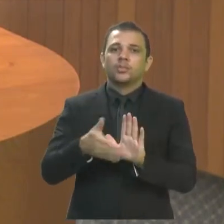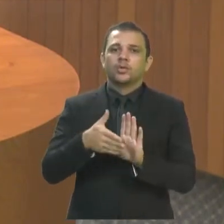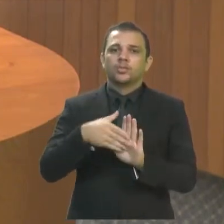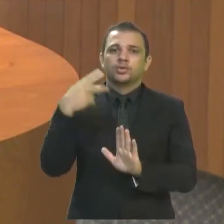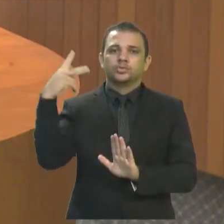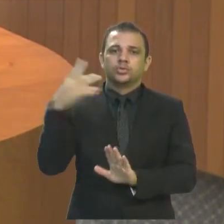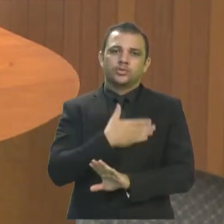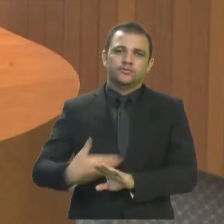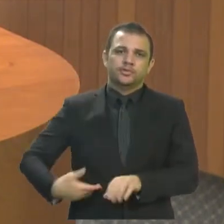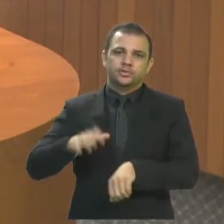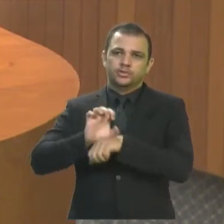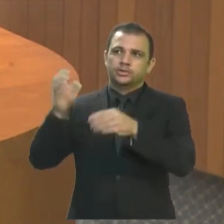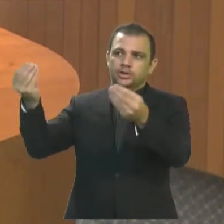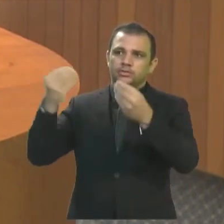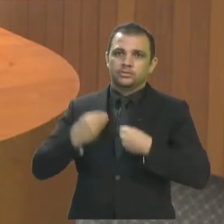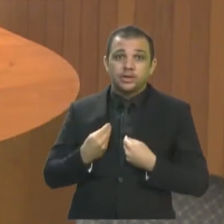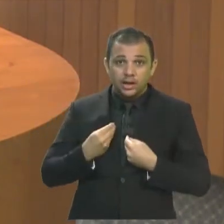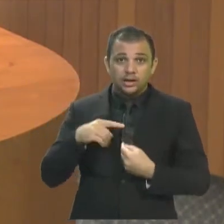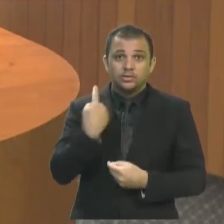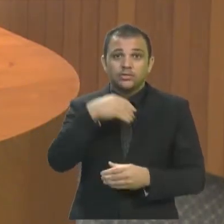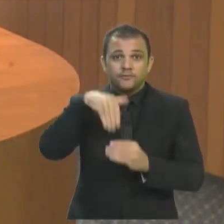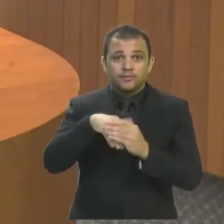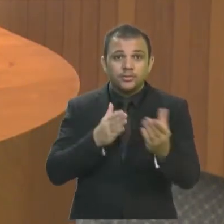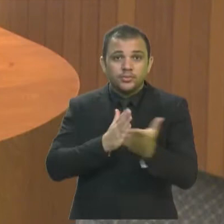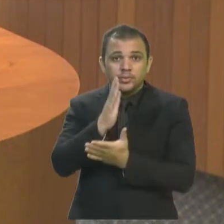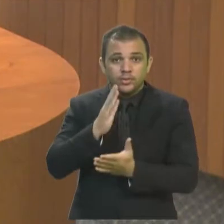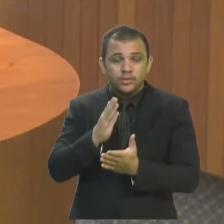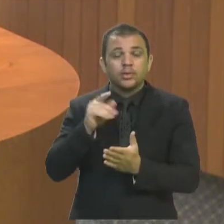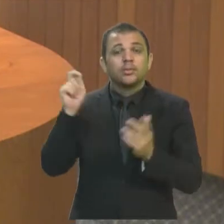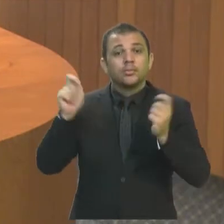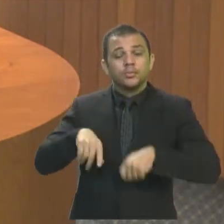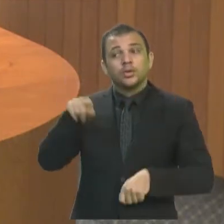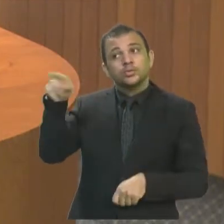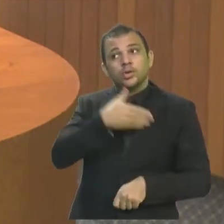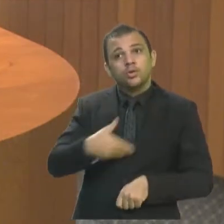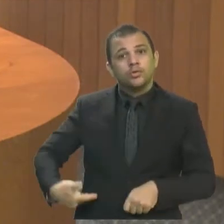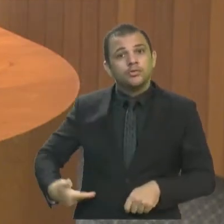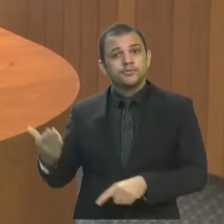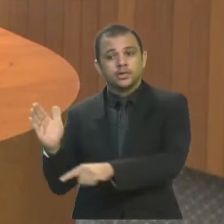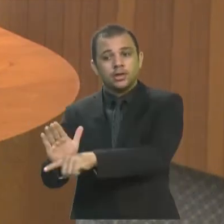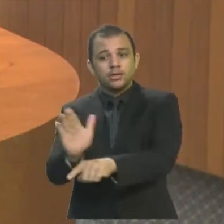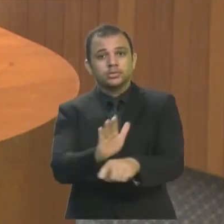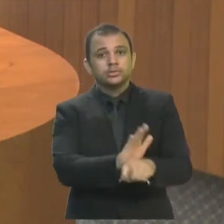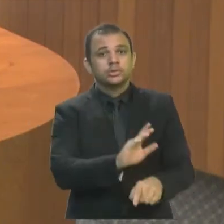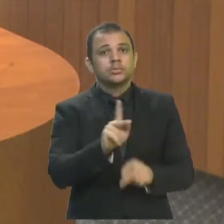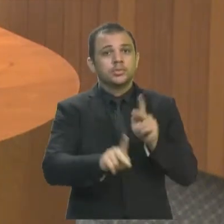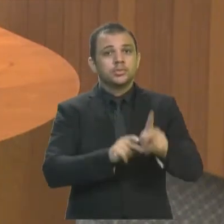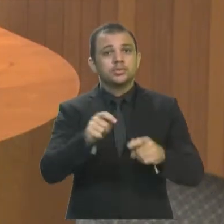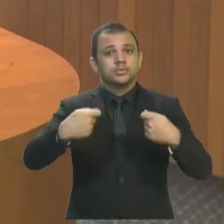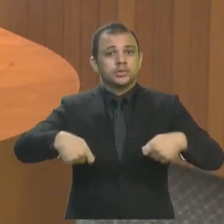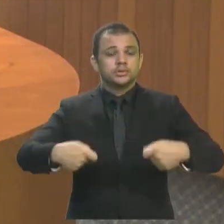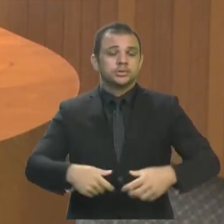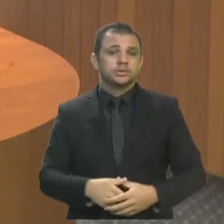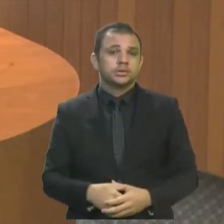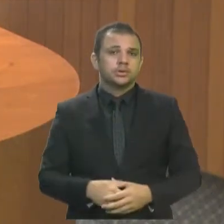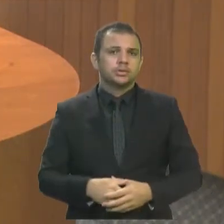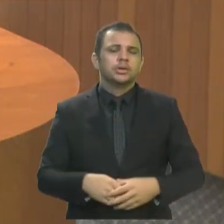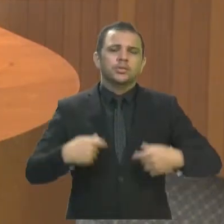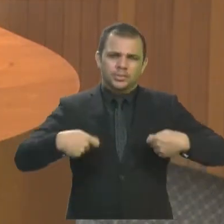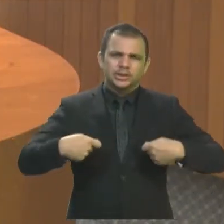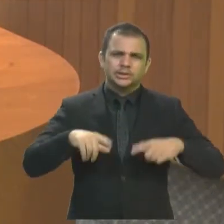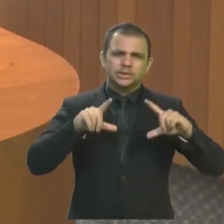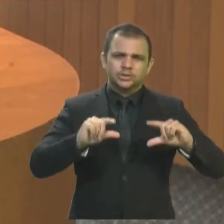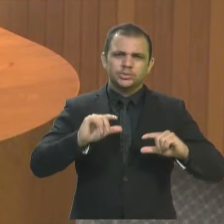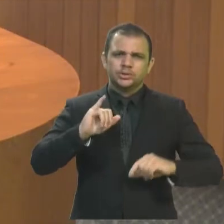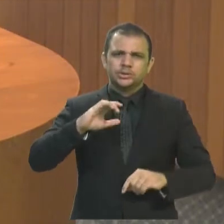ao povo. Então, precisa reduzir o ICMS? Não tenho dúvida. Agora, precisa ser revista